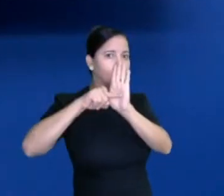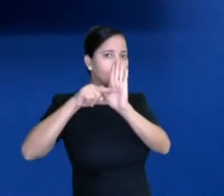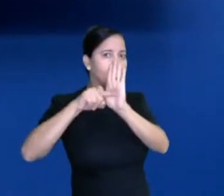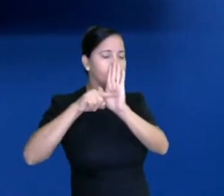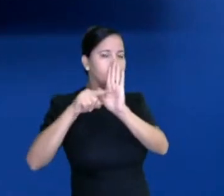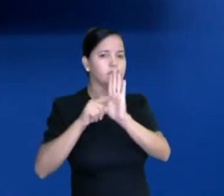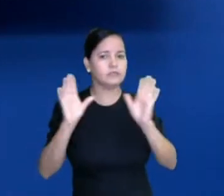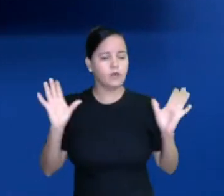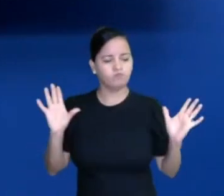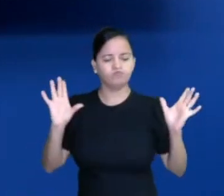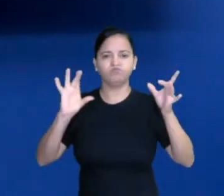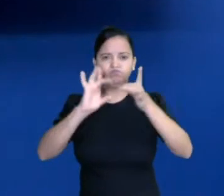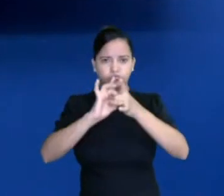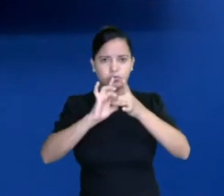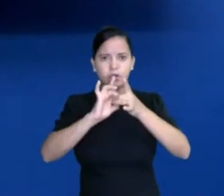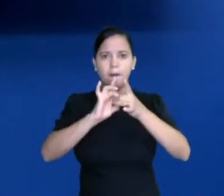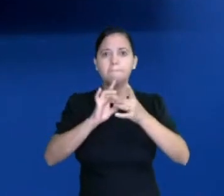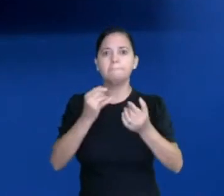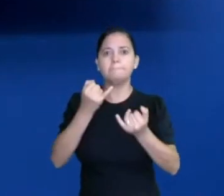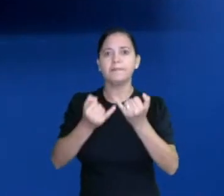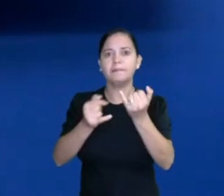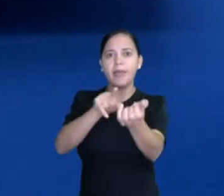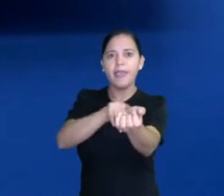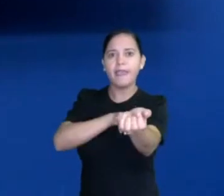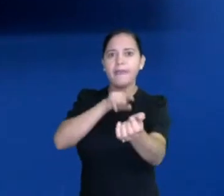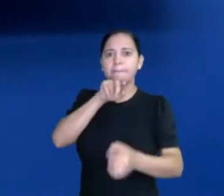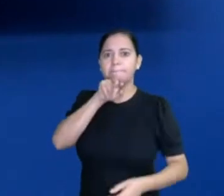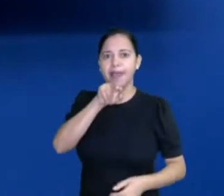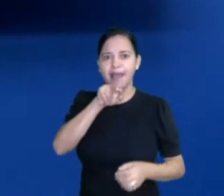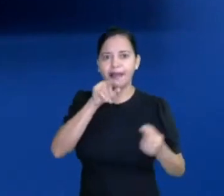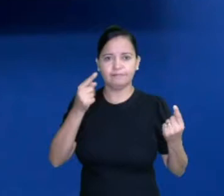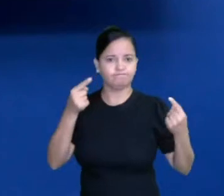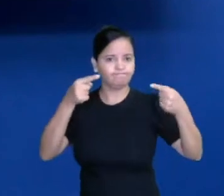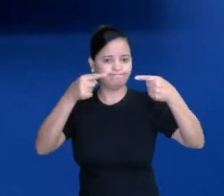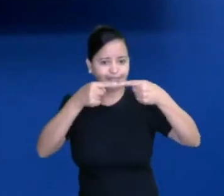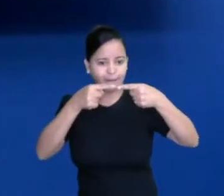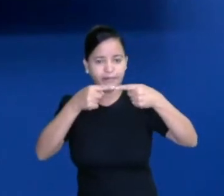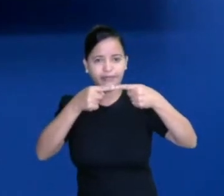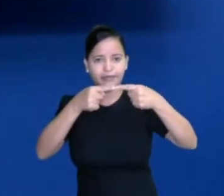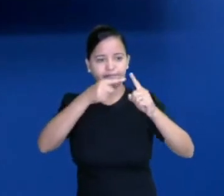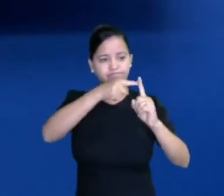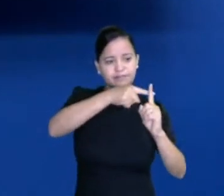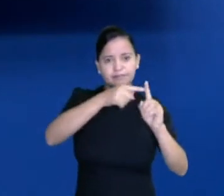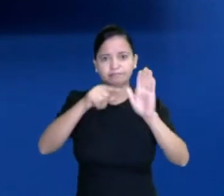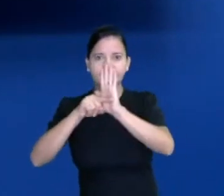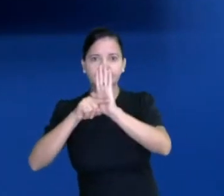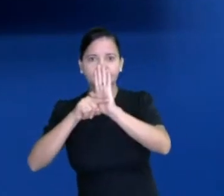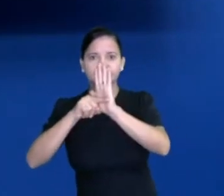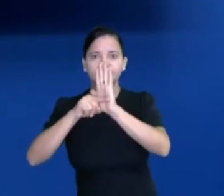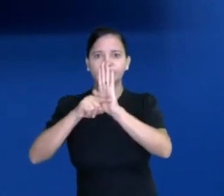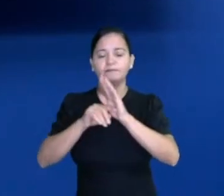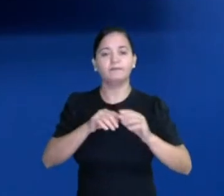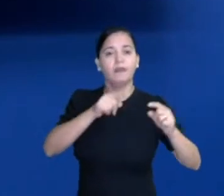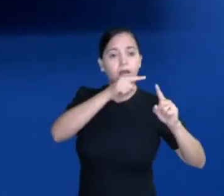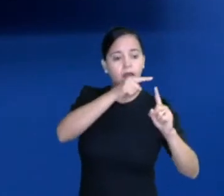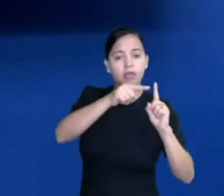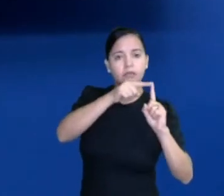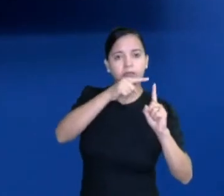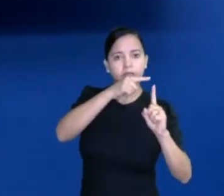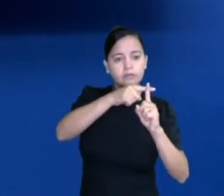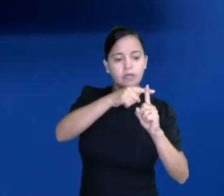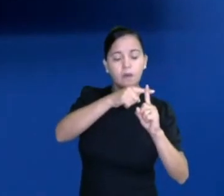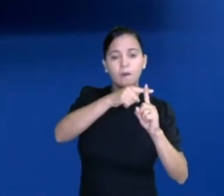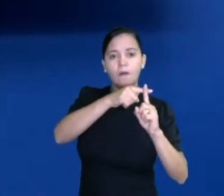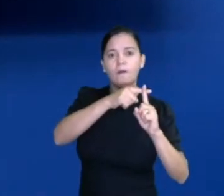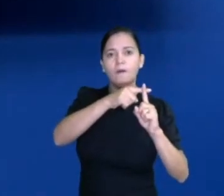de irmãs, porque uma depende da outra, tá? Então, a adição, o inverso